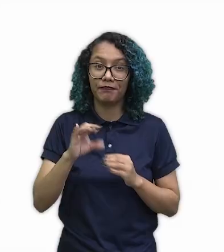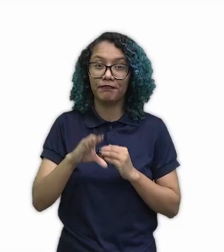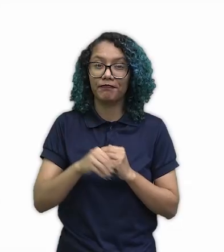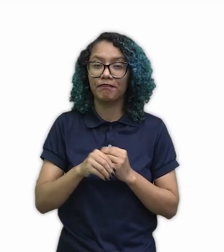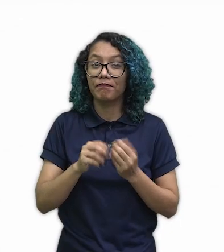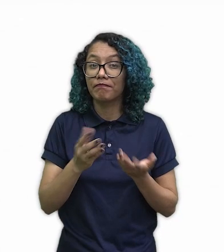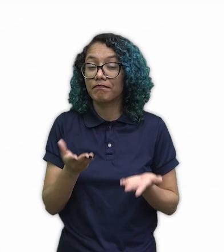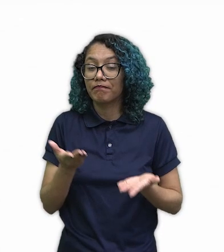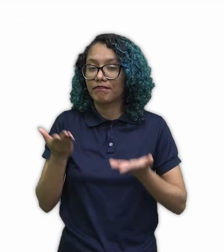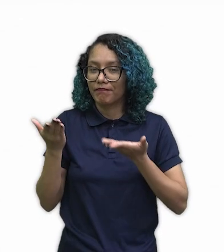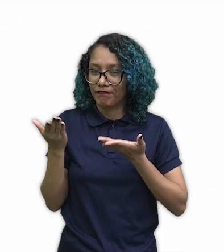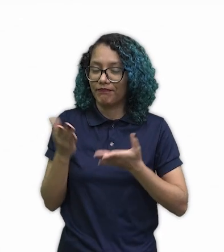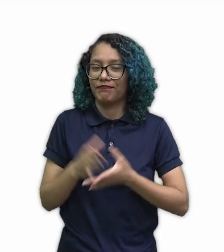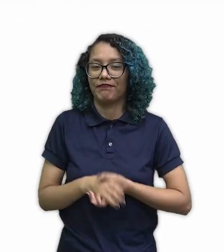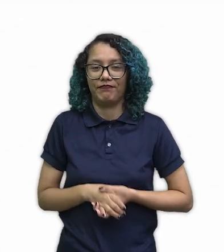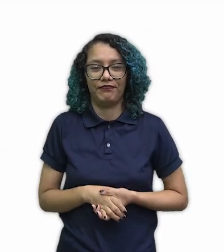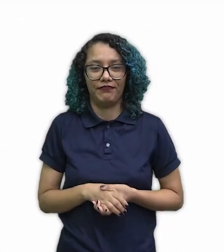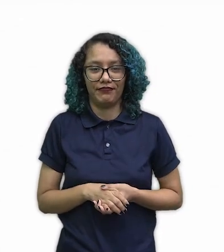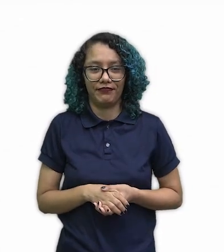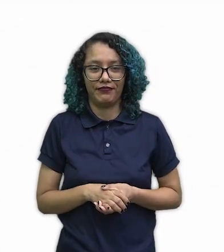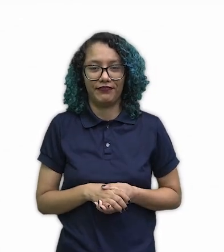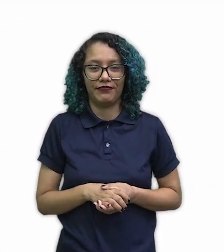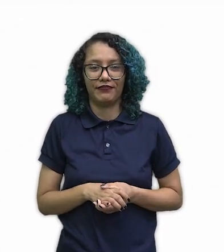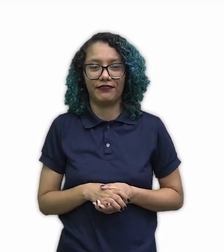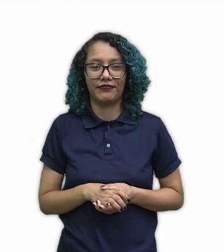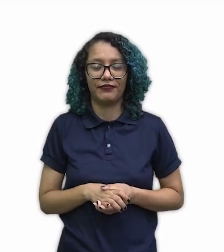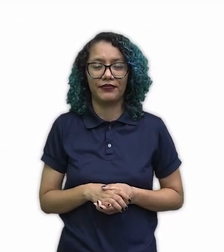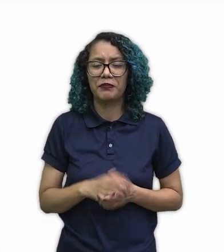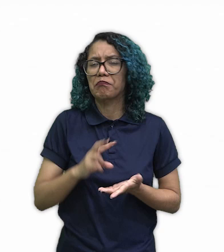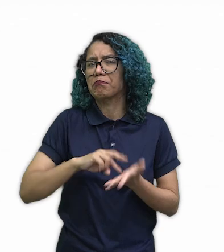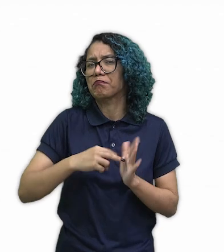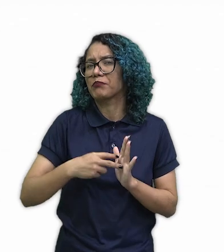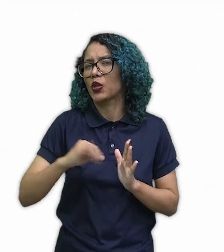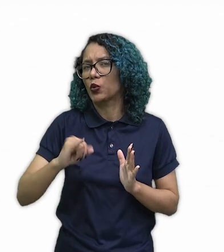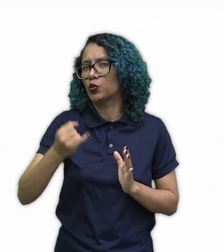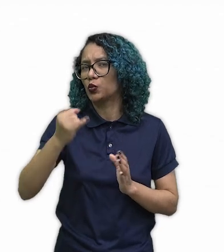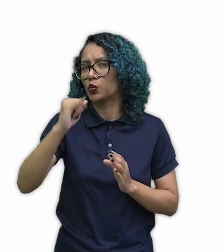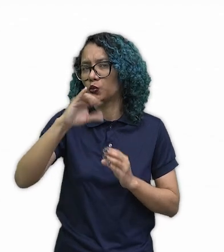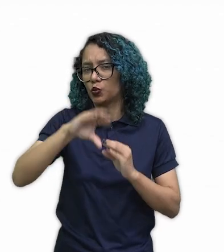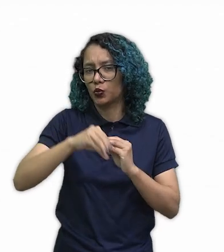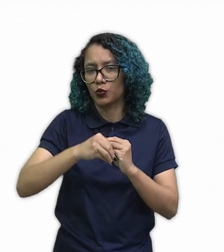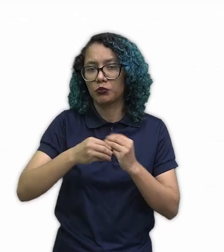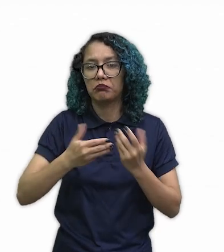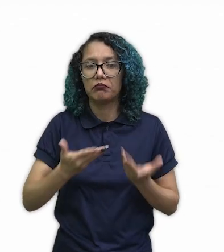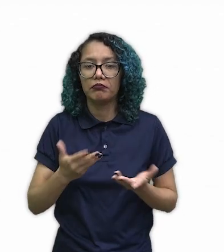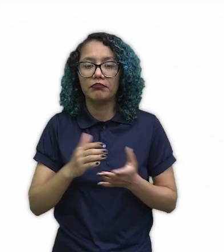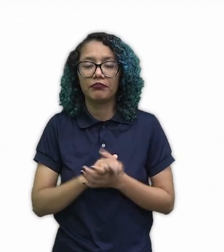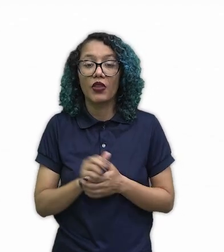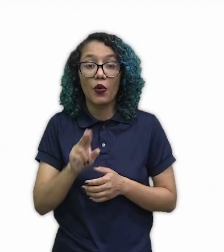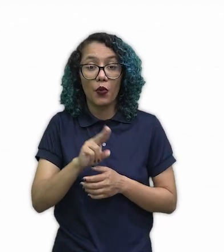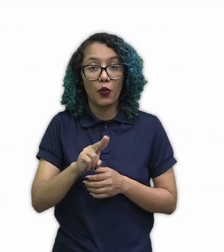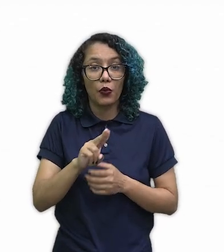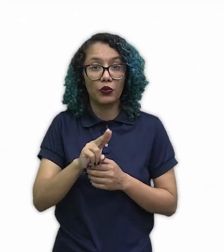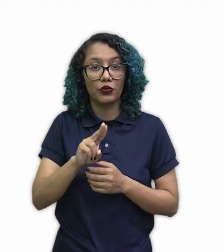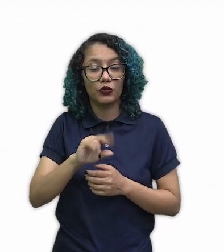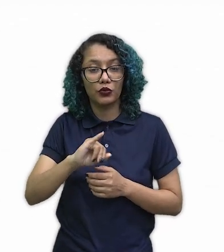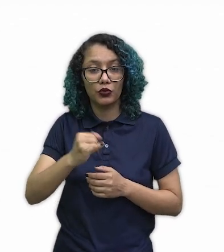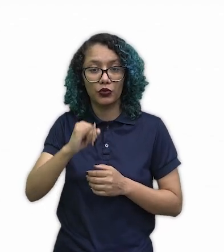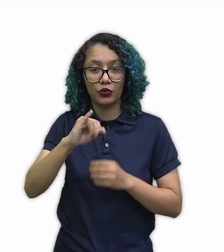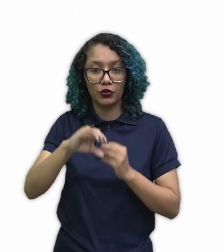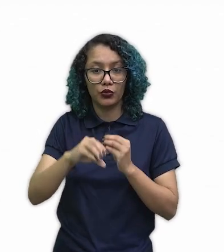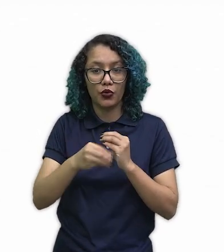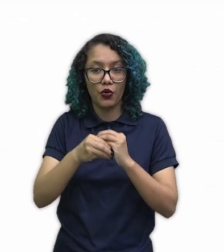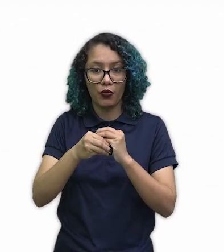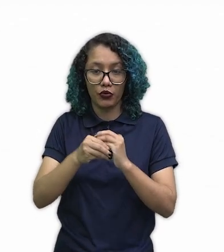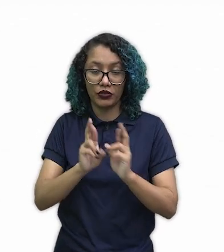compostos. Juros compostos. O que são juros compostos? Os juros compostos são a aplicação de juros sobre o valor